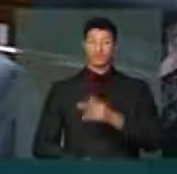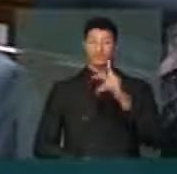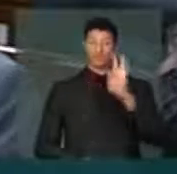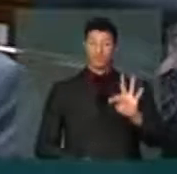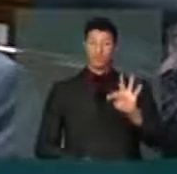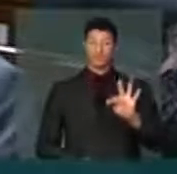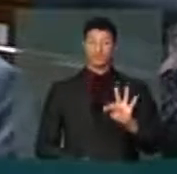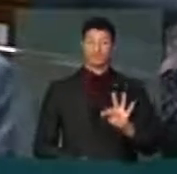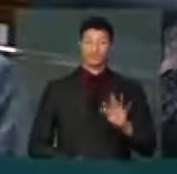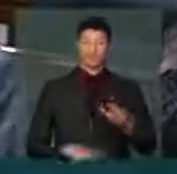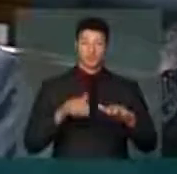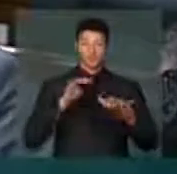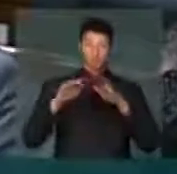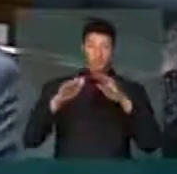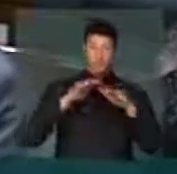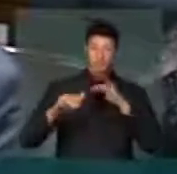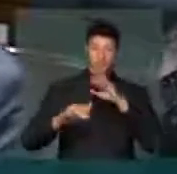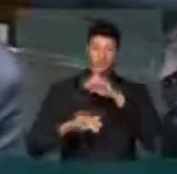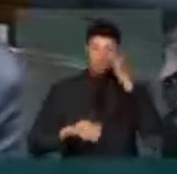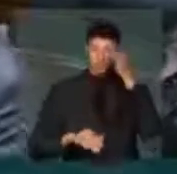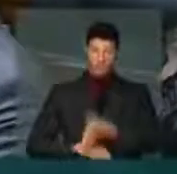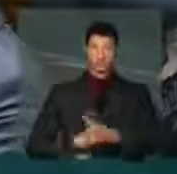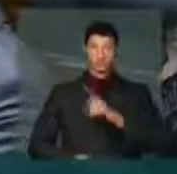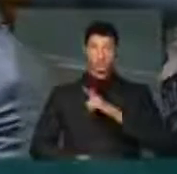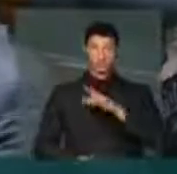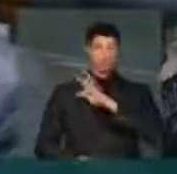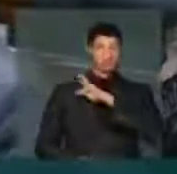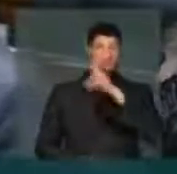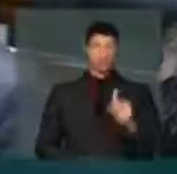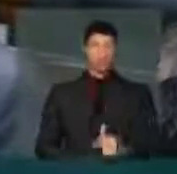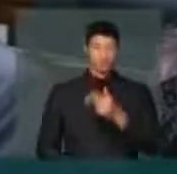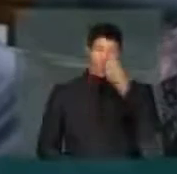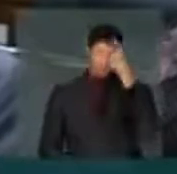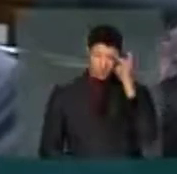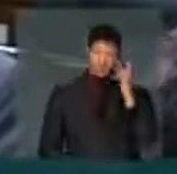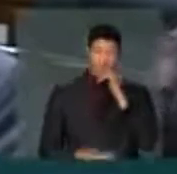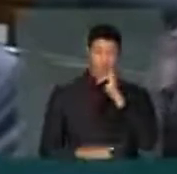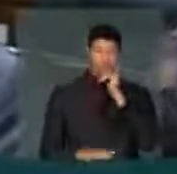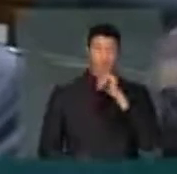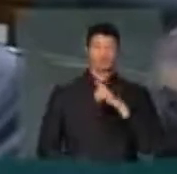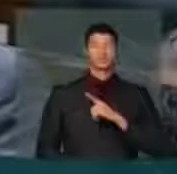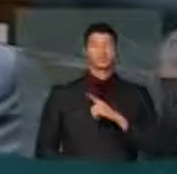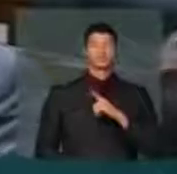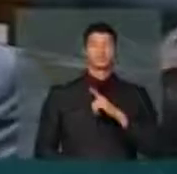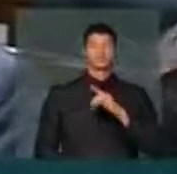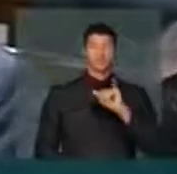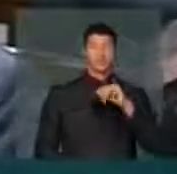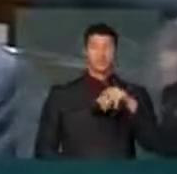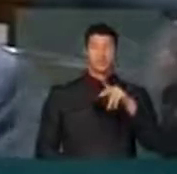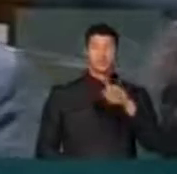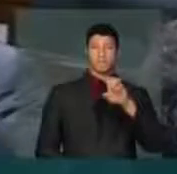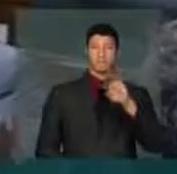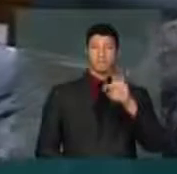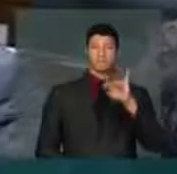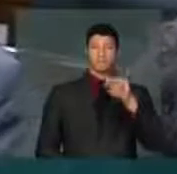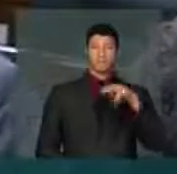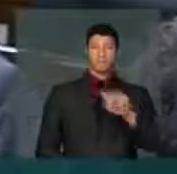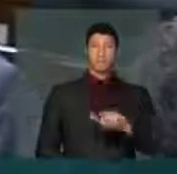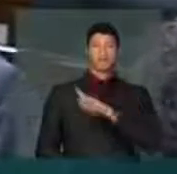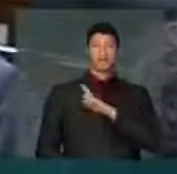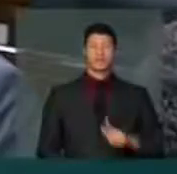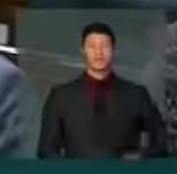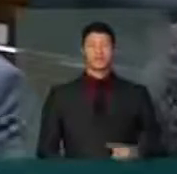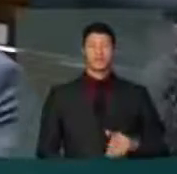PT. Nas manifestações das diretas tinham todos esses que citei. Nas manifestações do impeachment do Collor, aliado